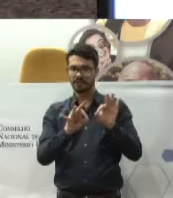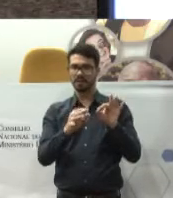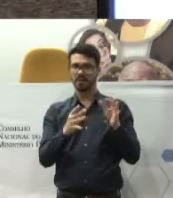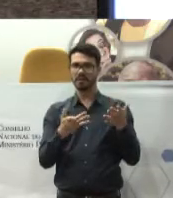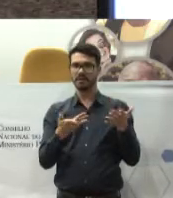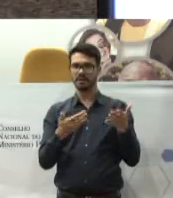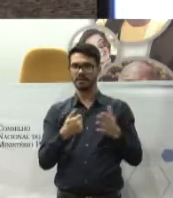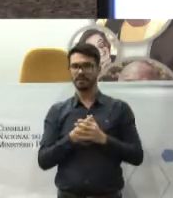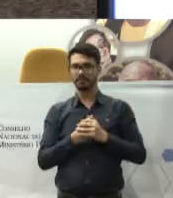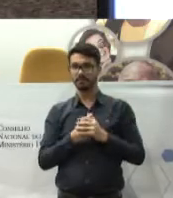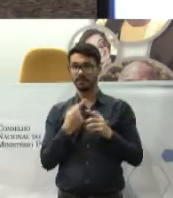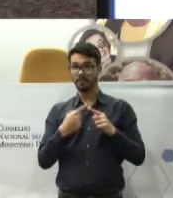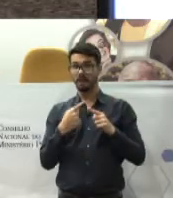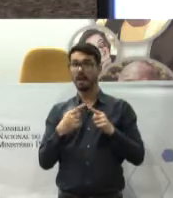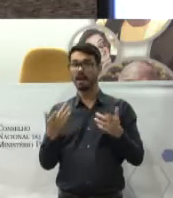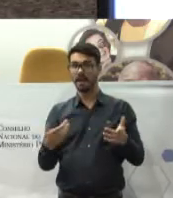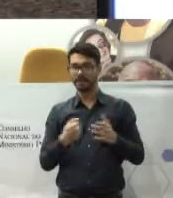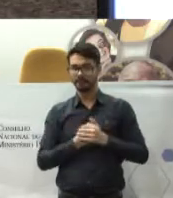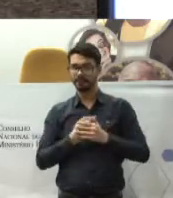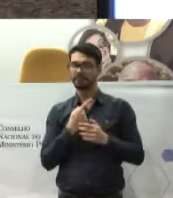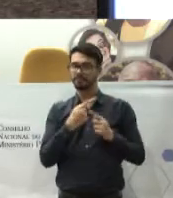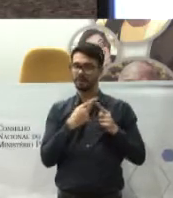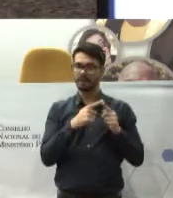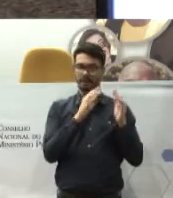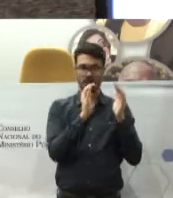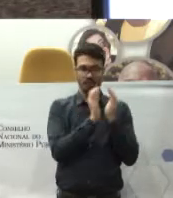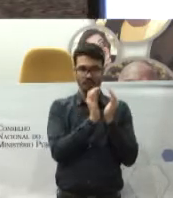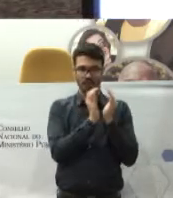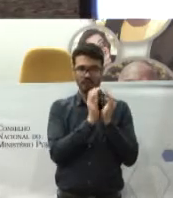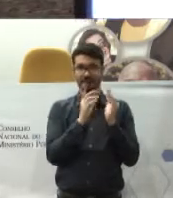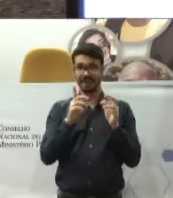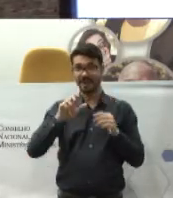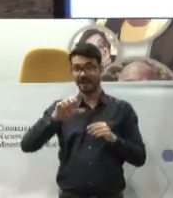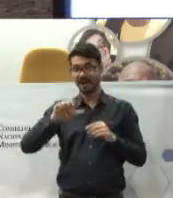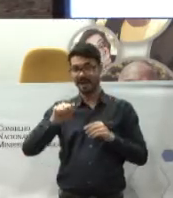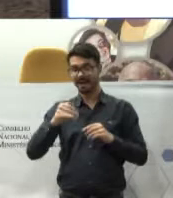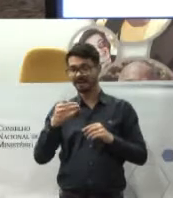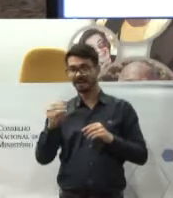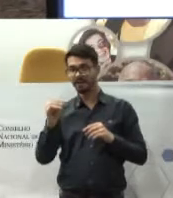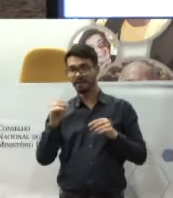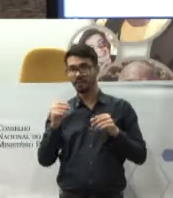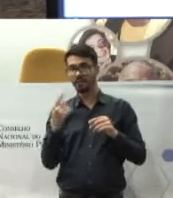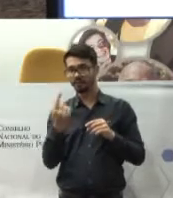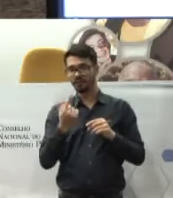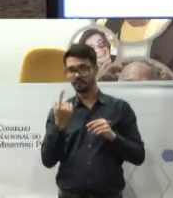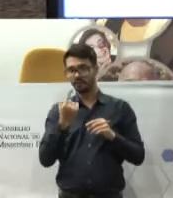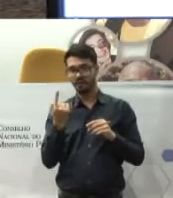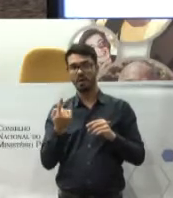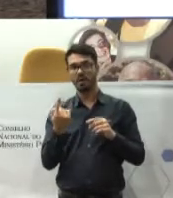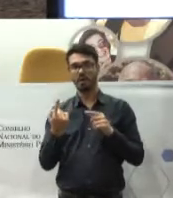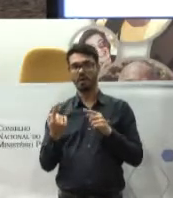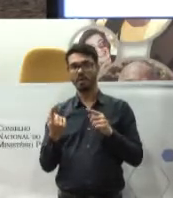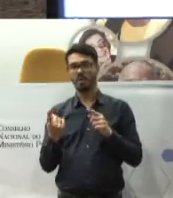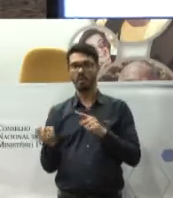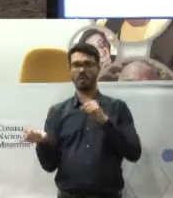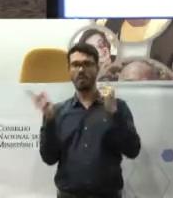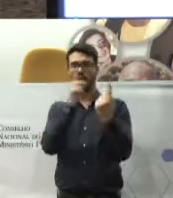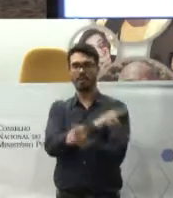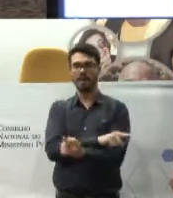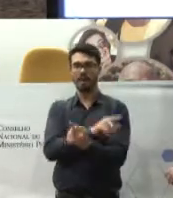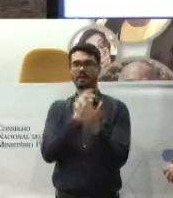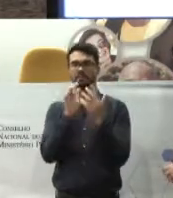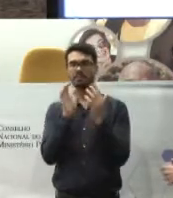internamente com o que está sendo feito nas ações coletivas, para que as ações individuais não sejam contrárias ao que está sendo feito na